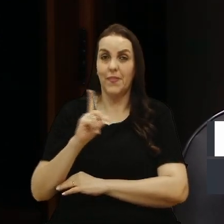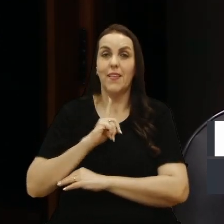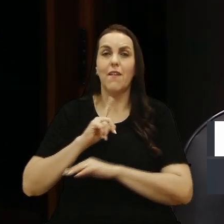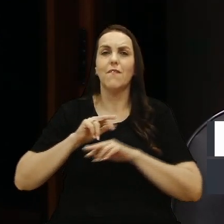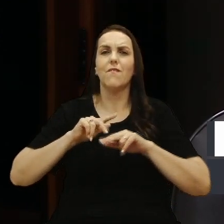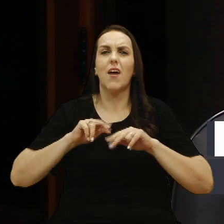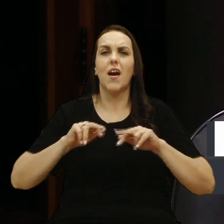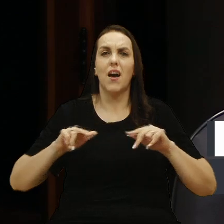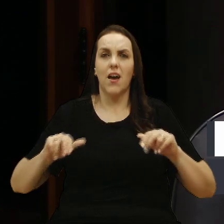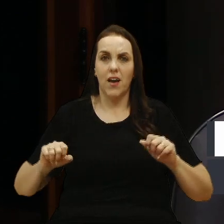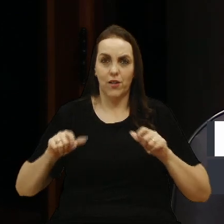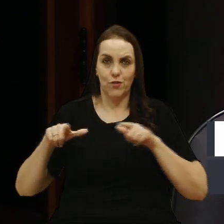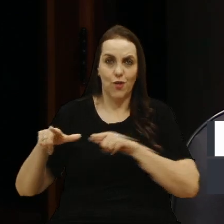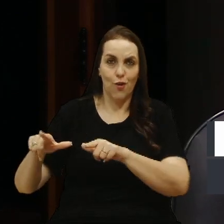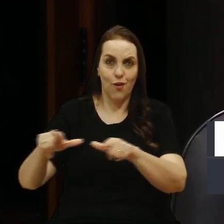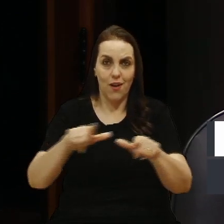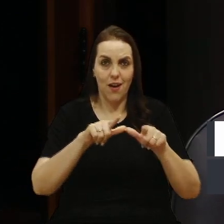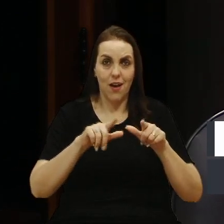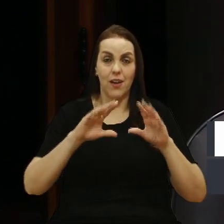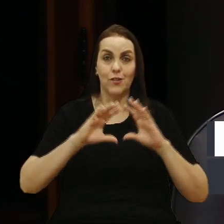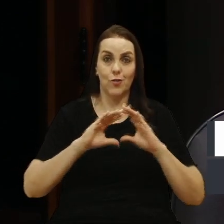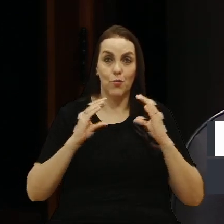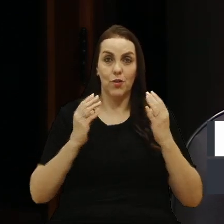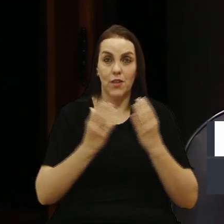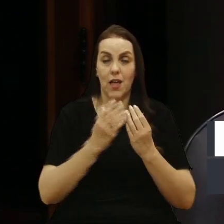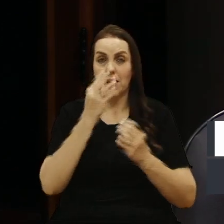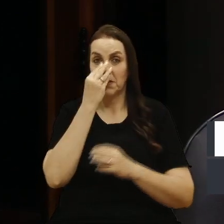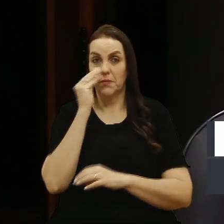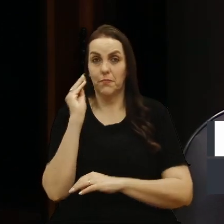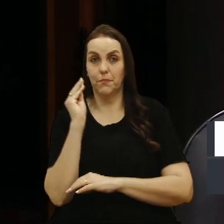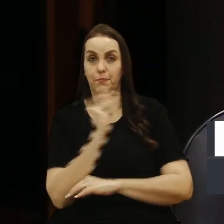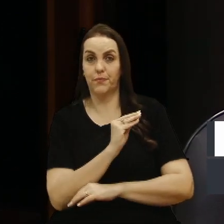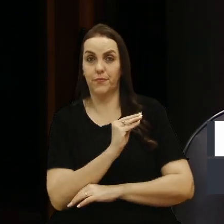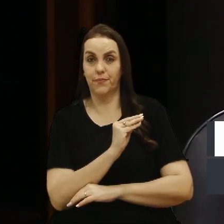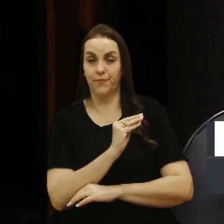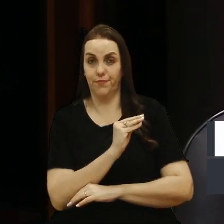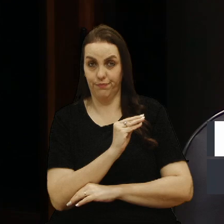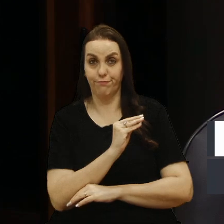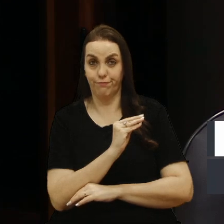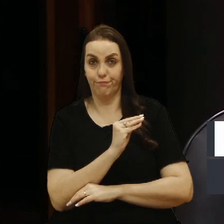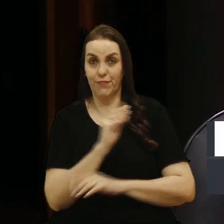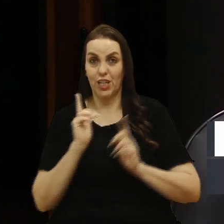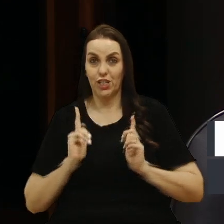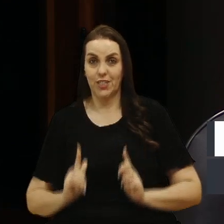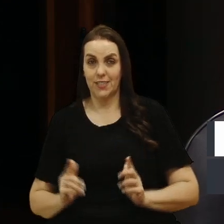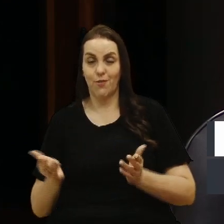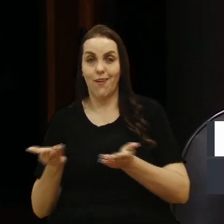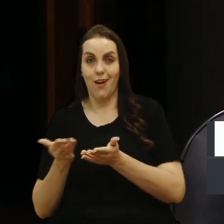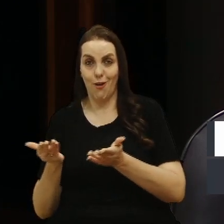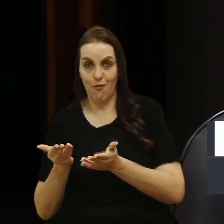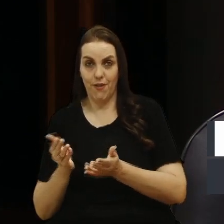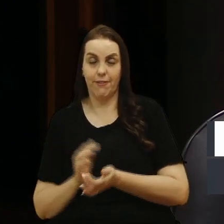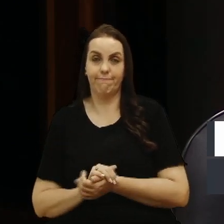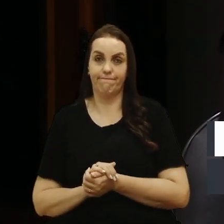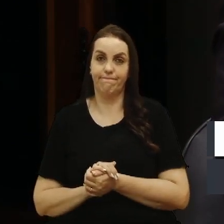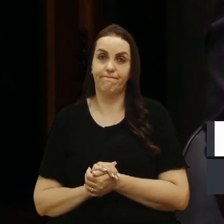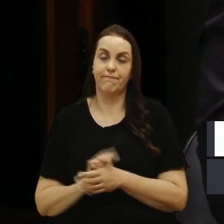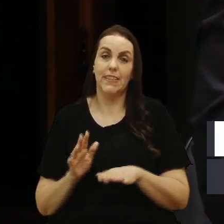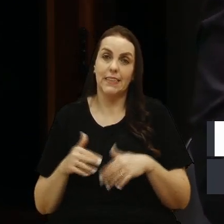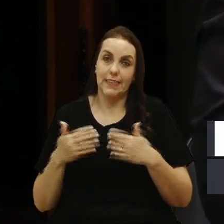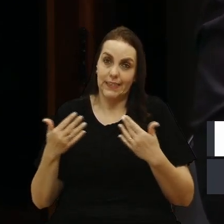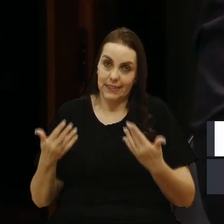lugares, várias comunidades que são esquecidas pela atual gestão. Então, eu